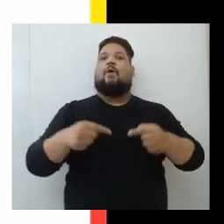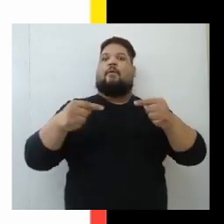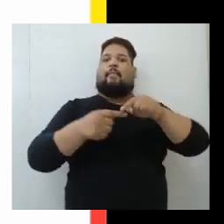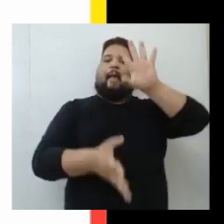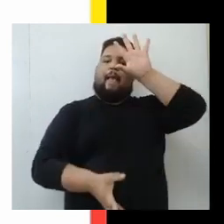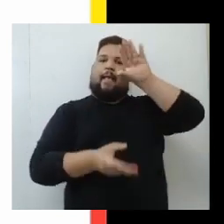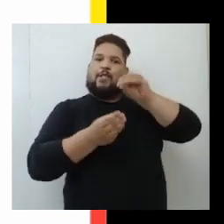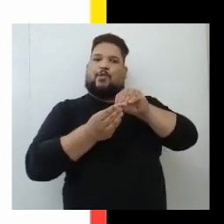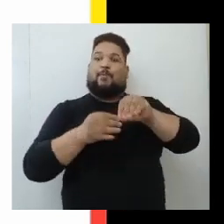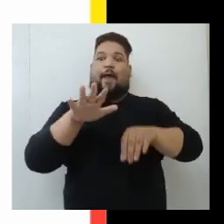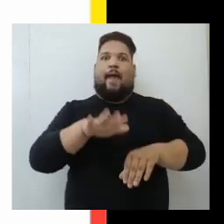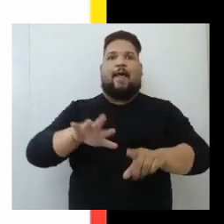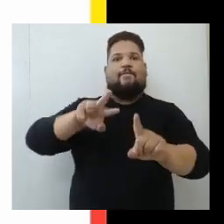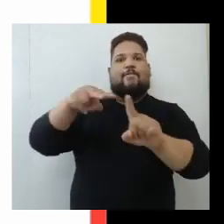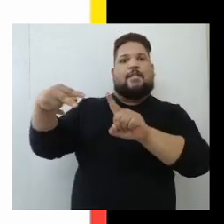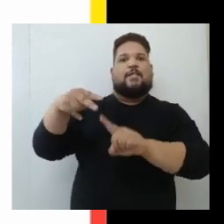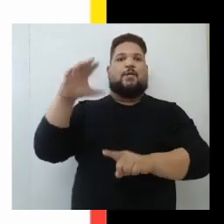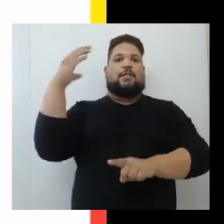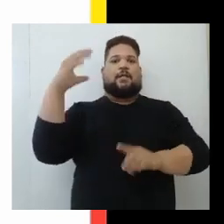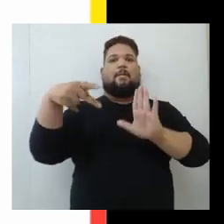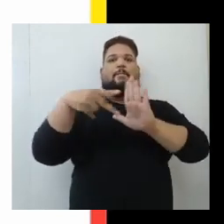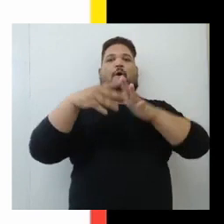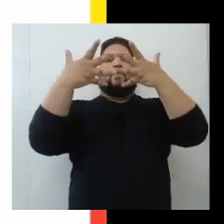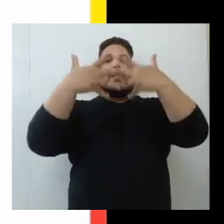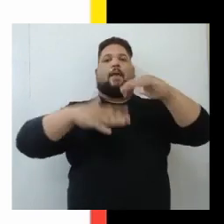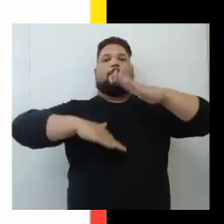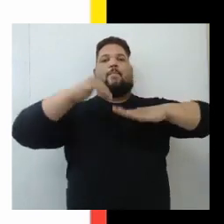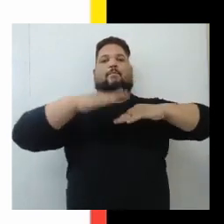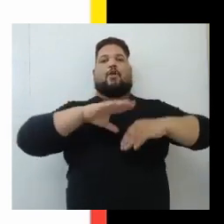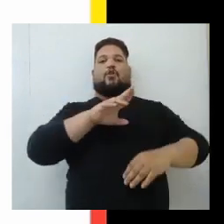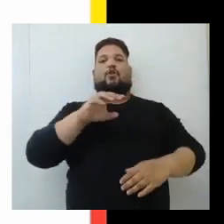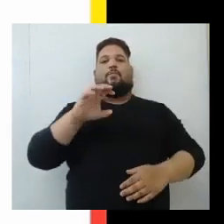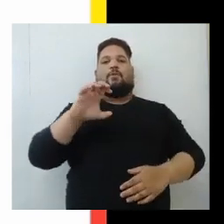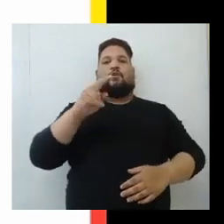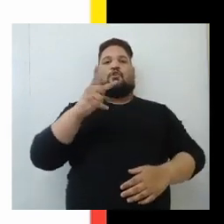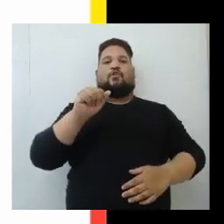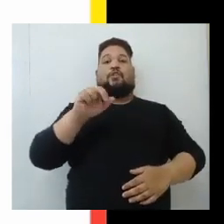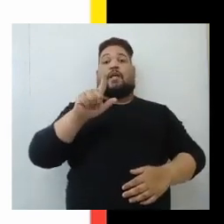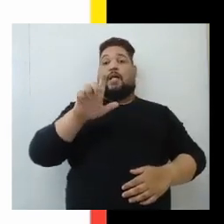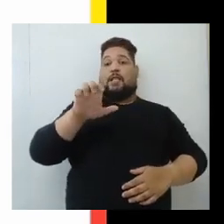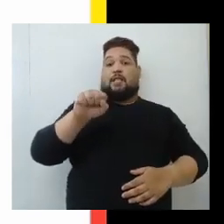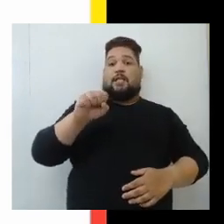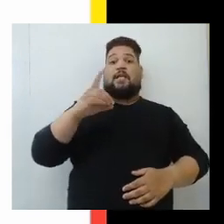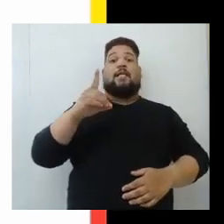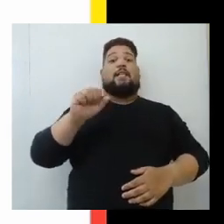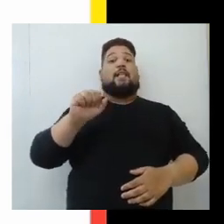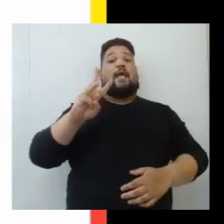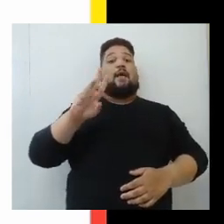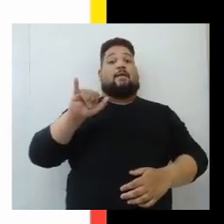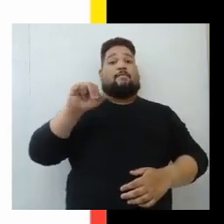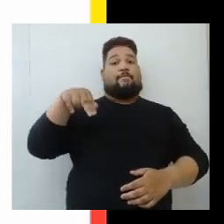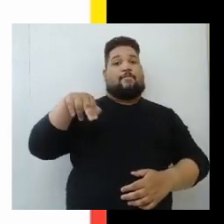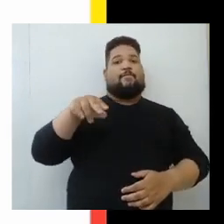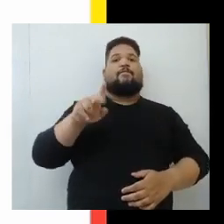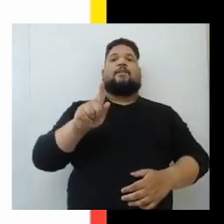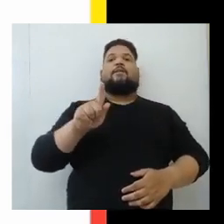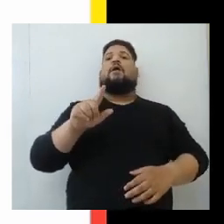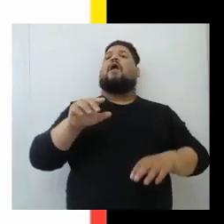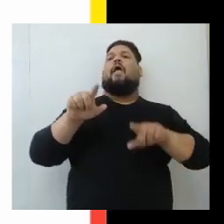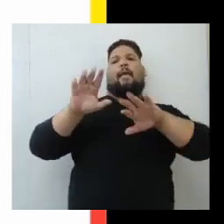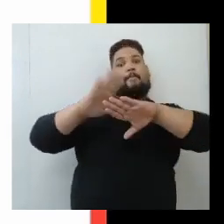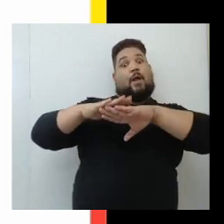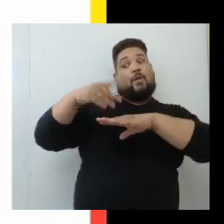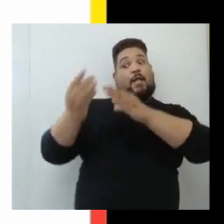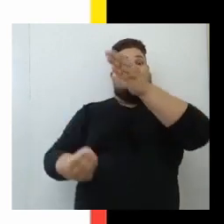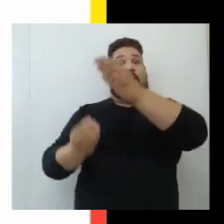conclusão científica do naturalista inglês Charles Robert Darwin. Esse naturalista publicou uma